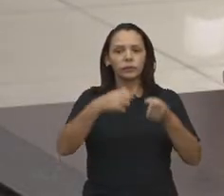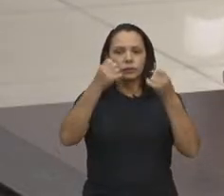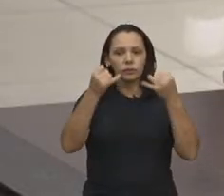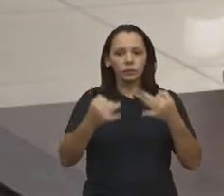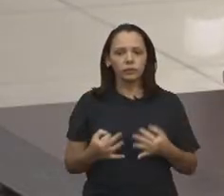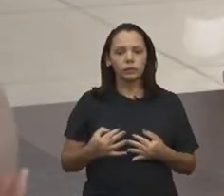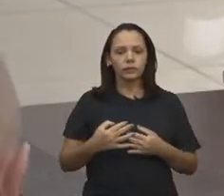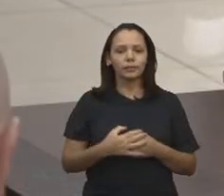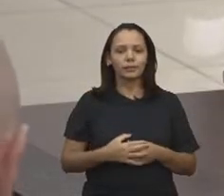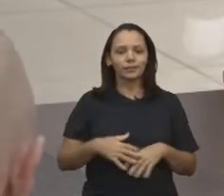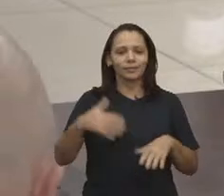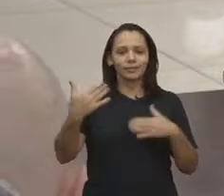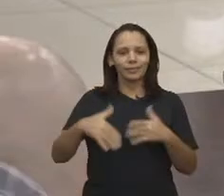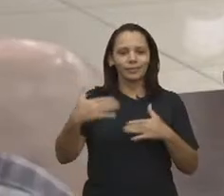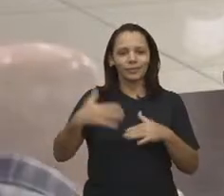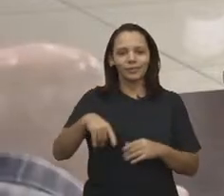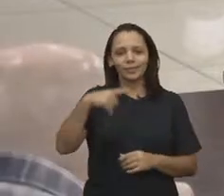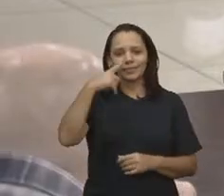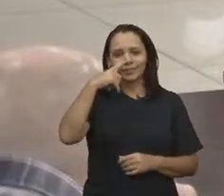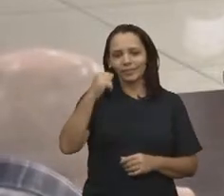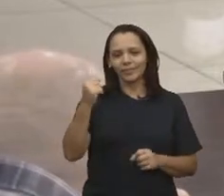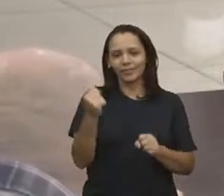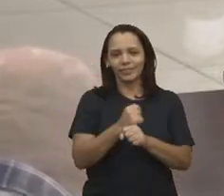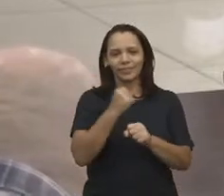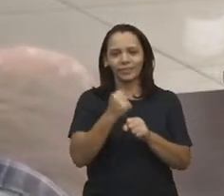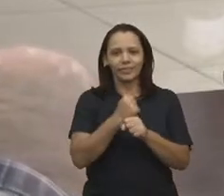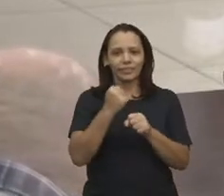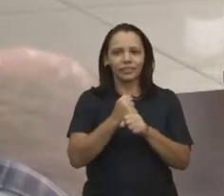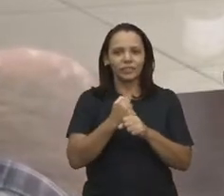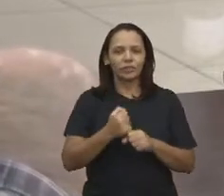construção. E algo que eu